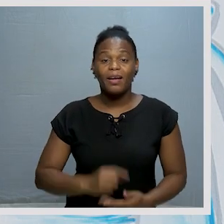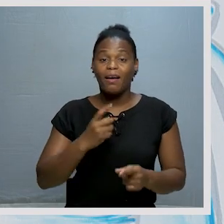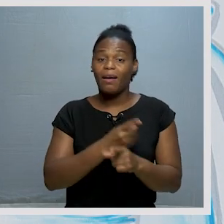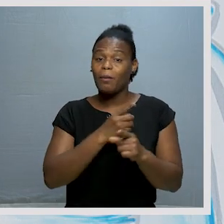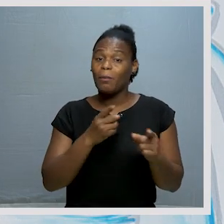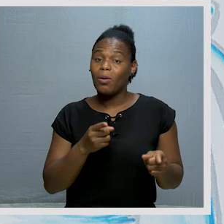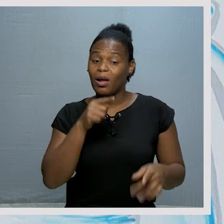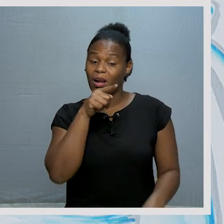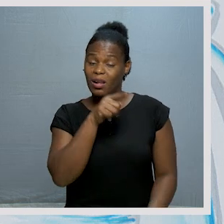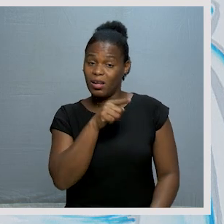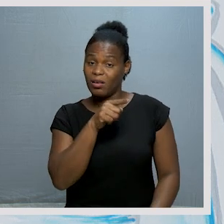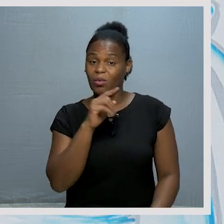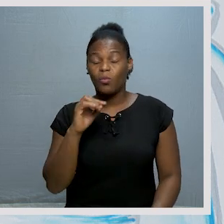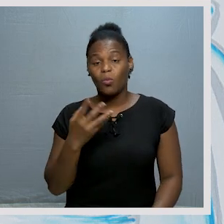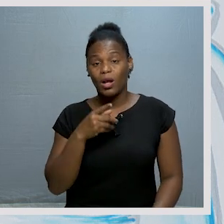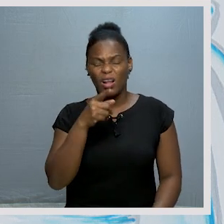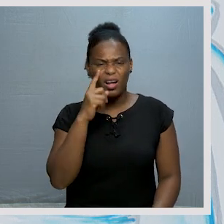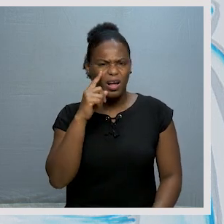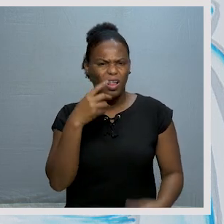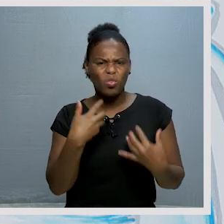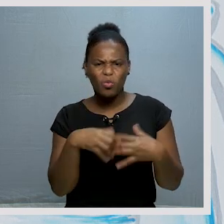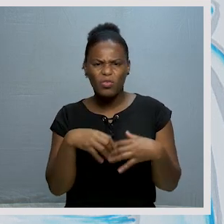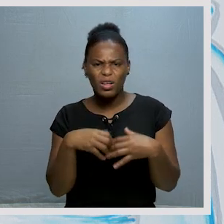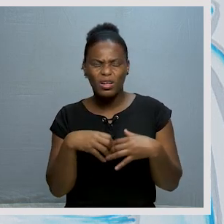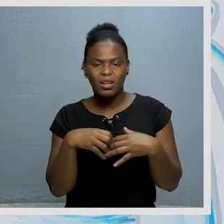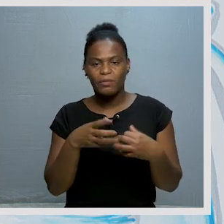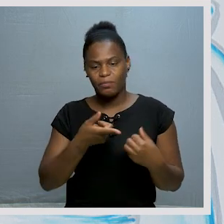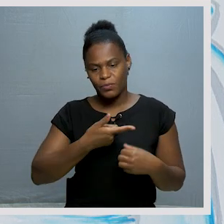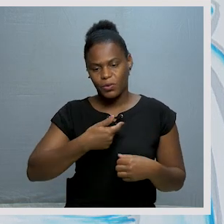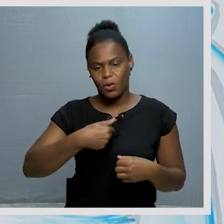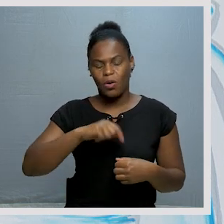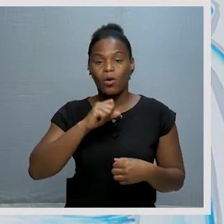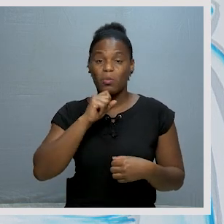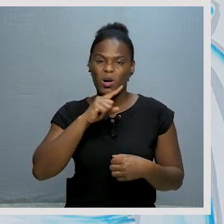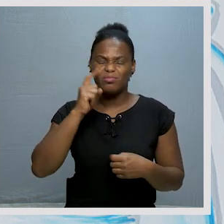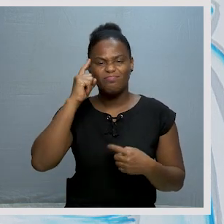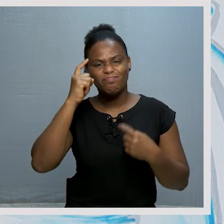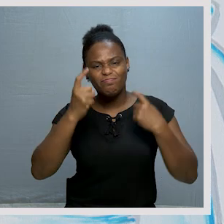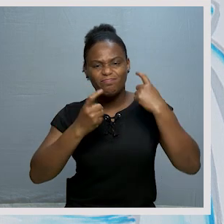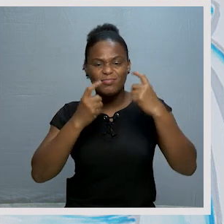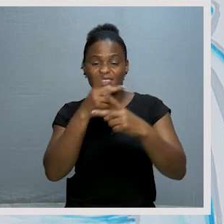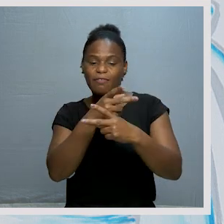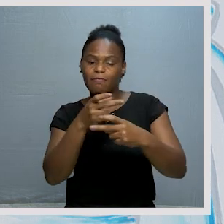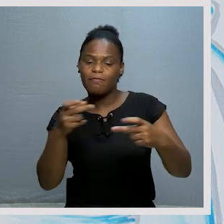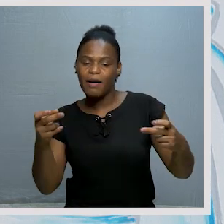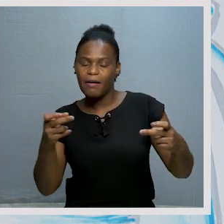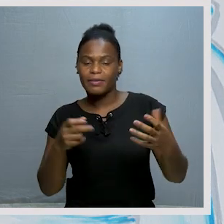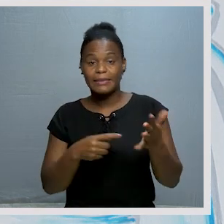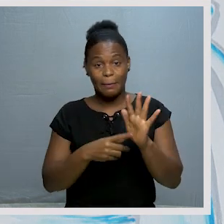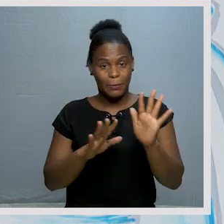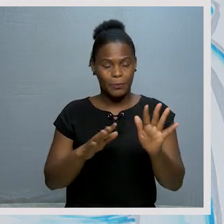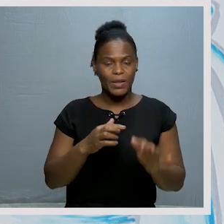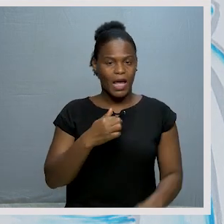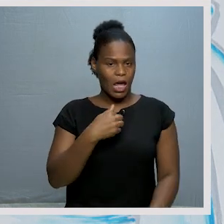Porque aqui, quando se aparecer alguma dúvida, nós podemos até pensar nessa frase.